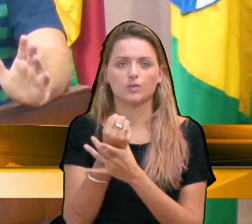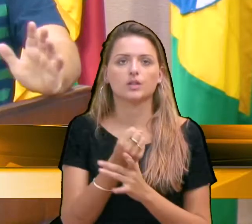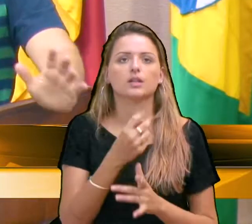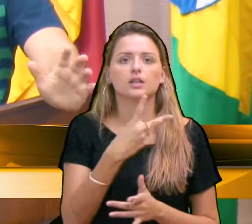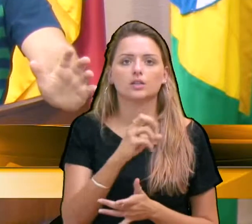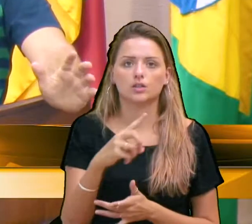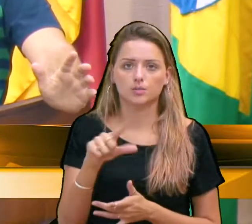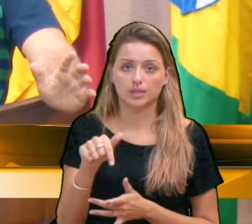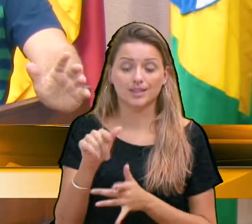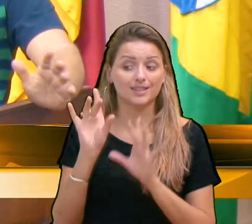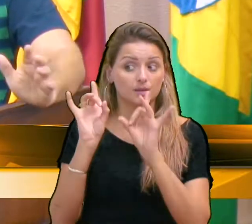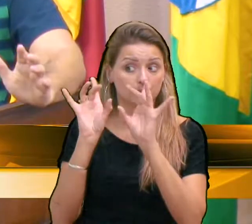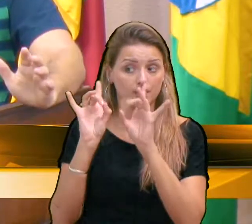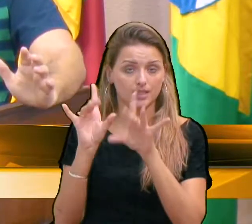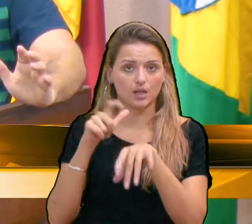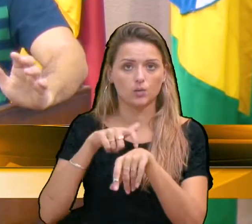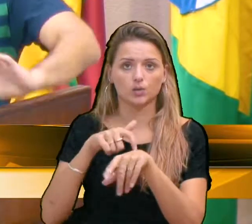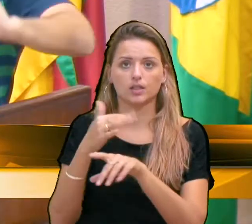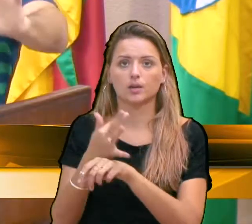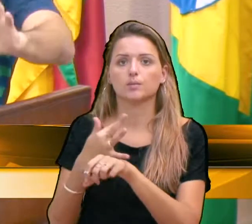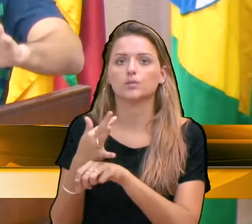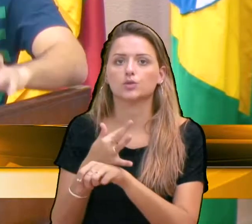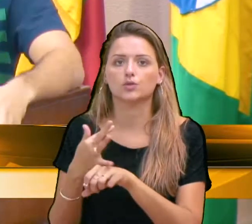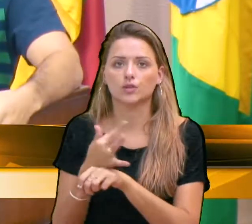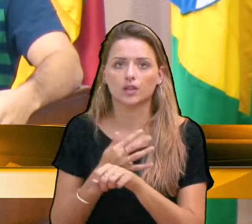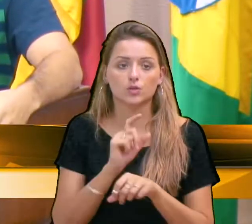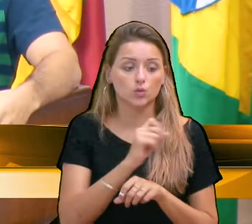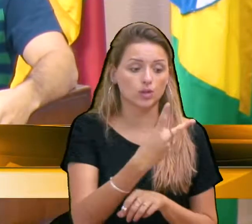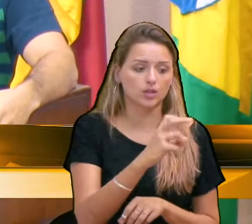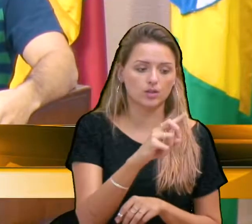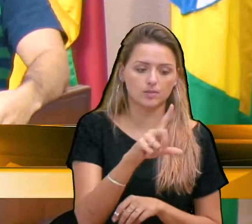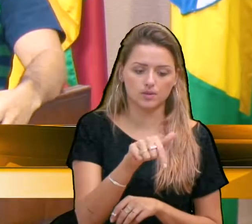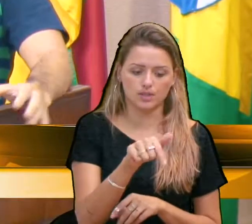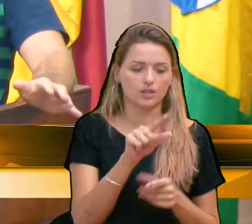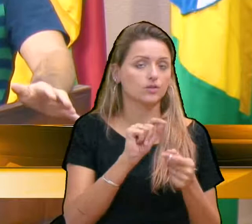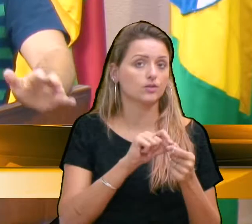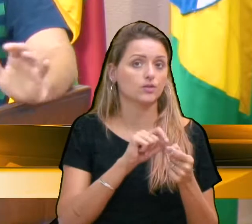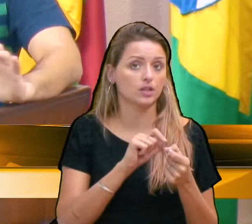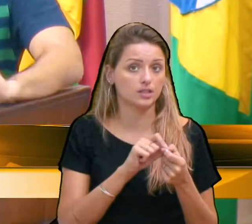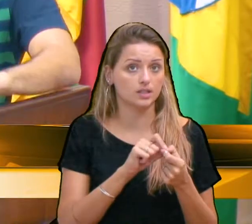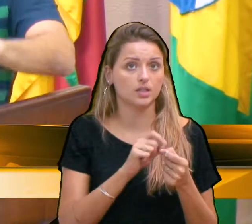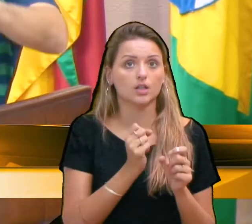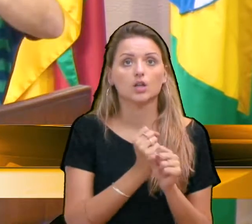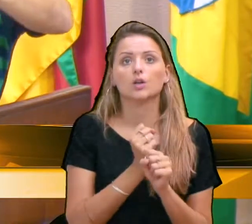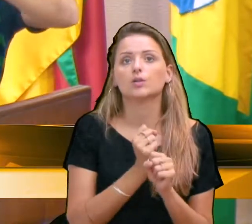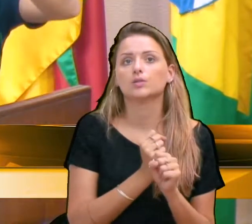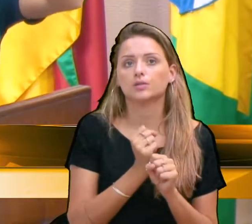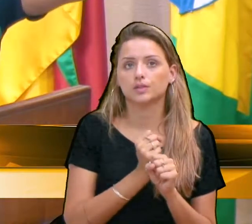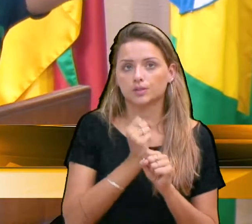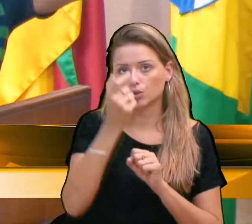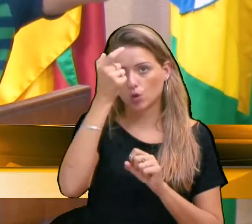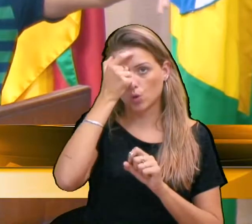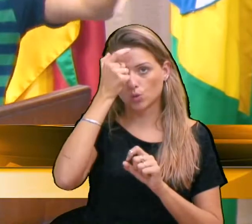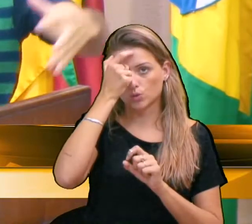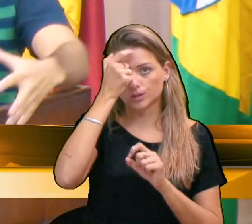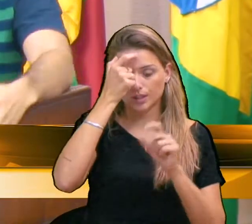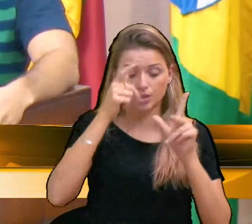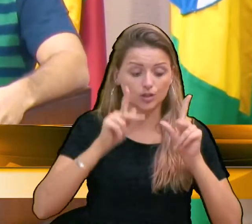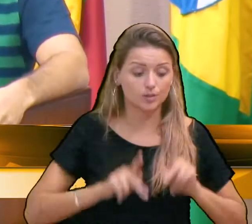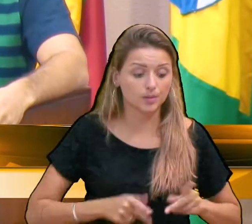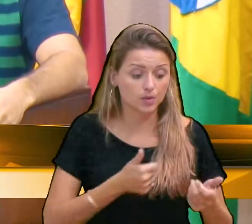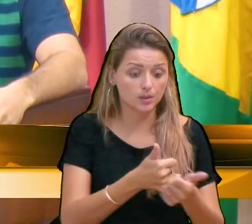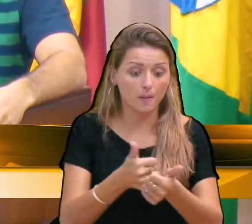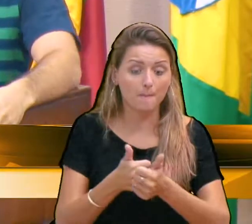Principalmente na época de férias. E o que foi o primeiro ano de 2007? O ano, então, foi: vamos conscientizar a comunidade no entorno